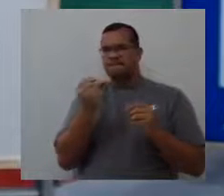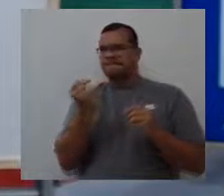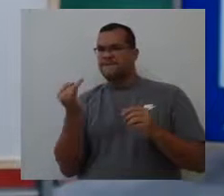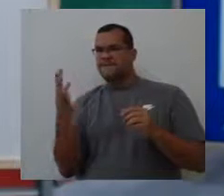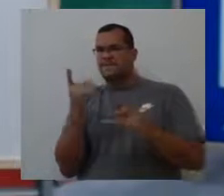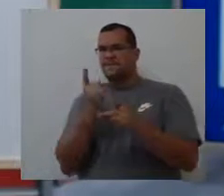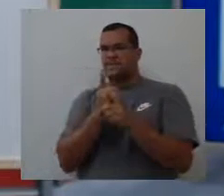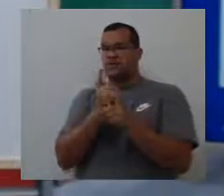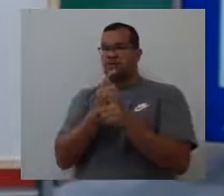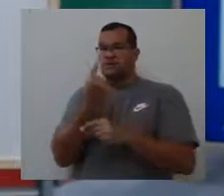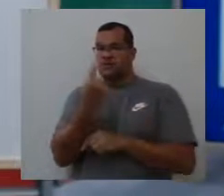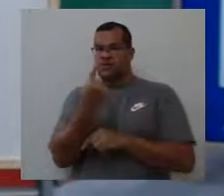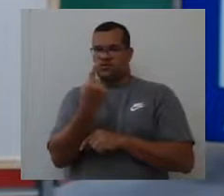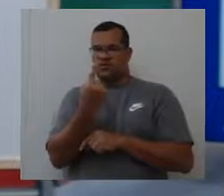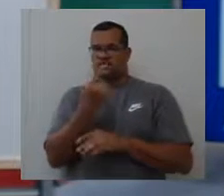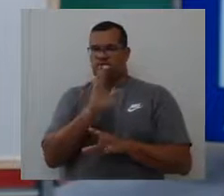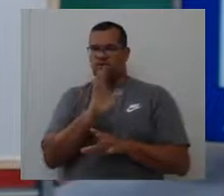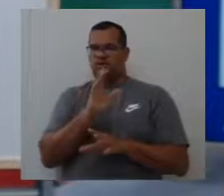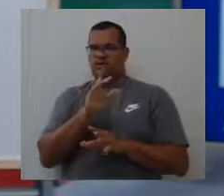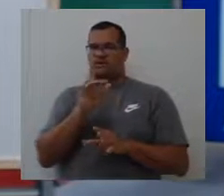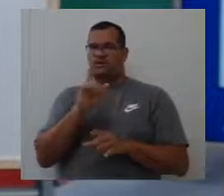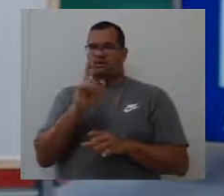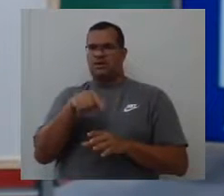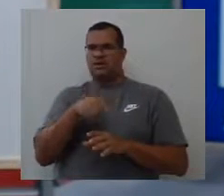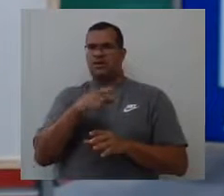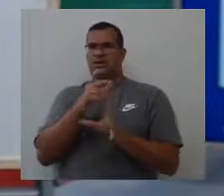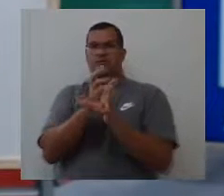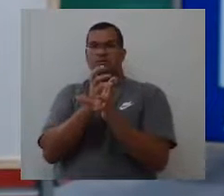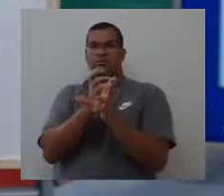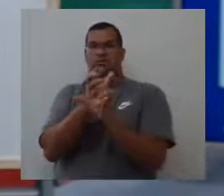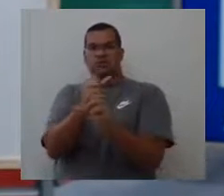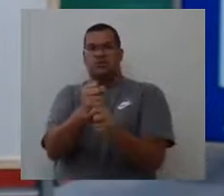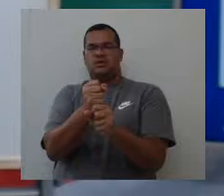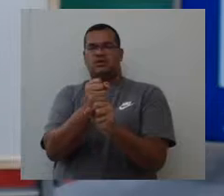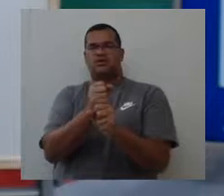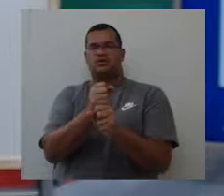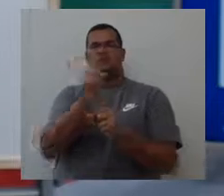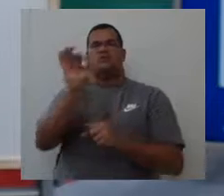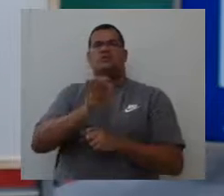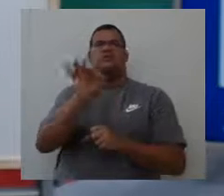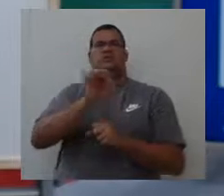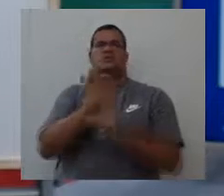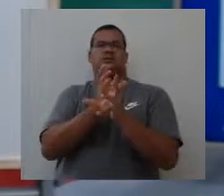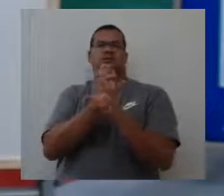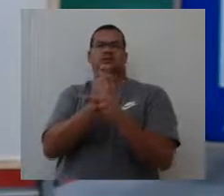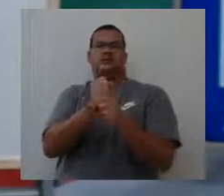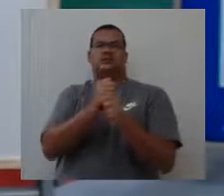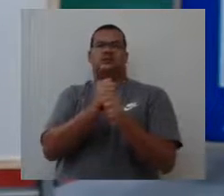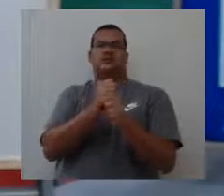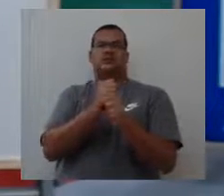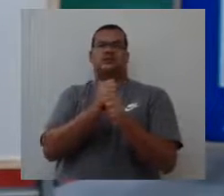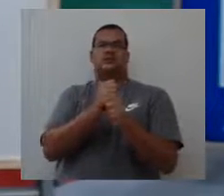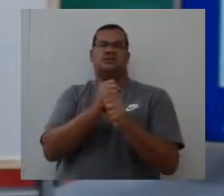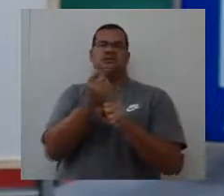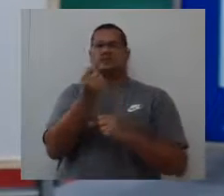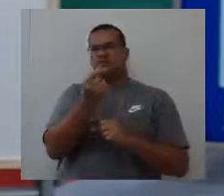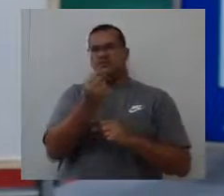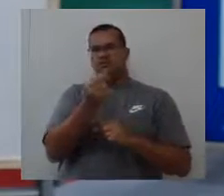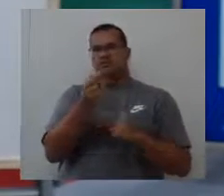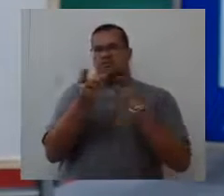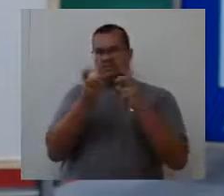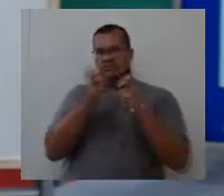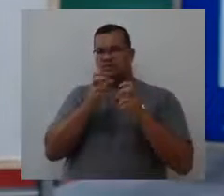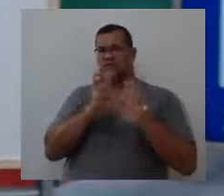para encontrar o número 1 é que é o total, a porcentagem total de redução no preço. Tu percebeu a